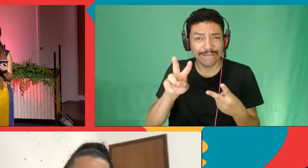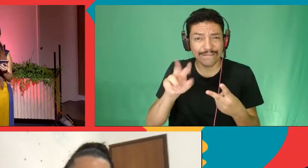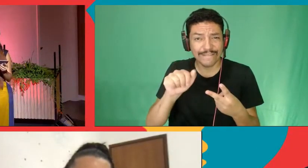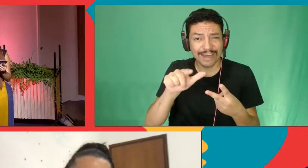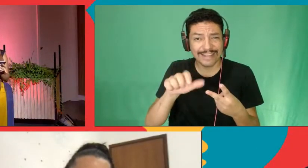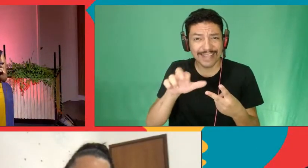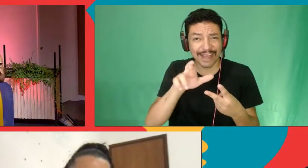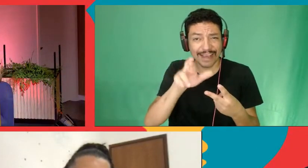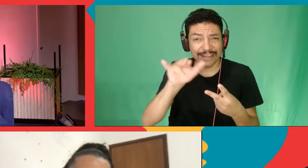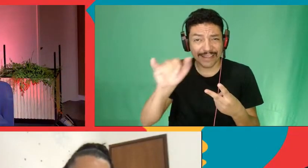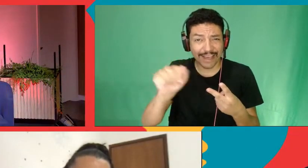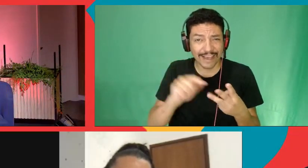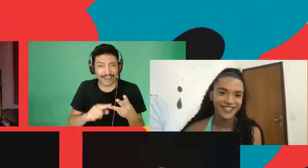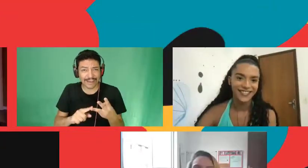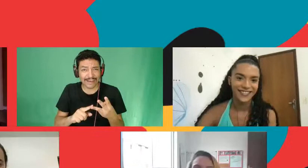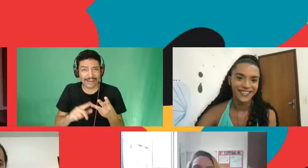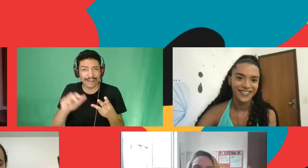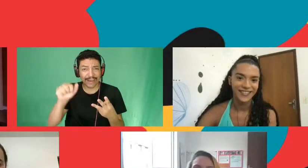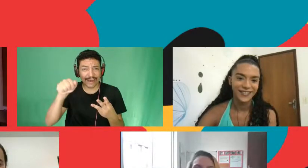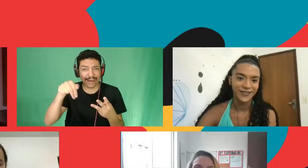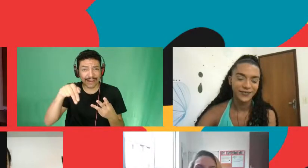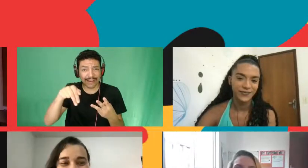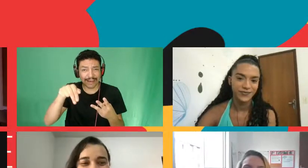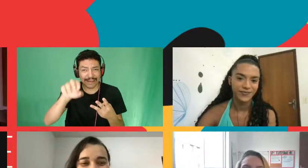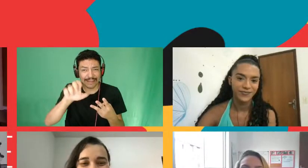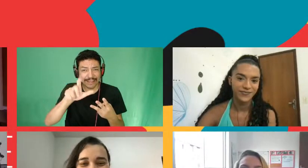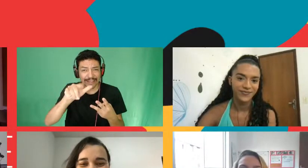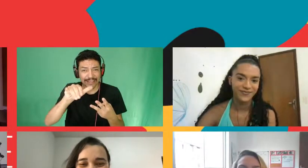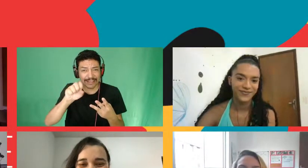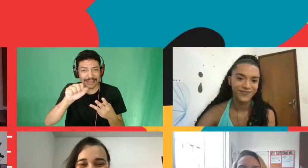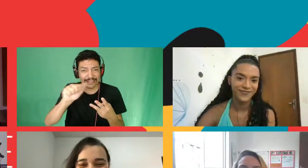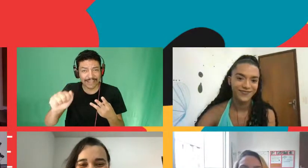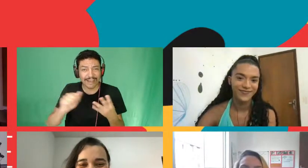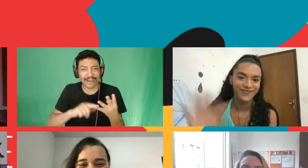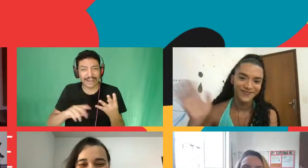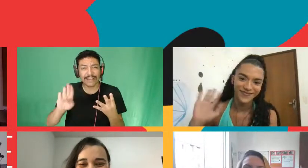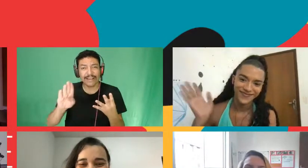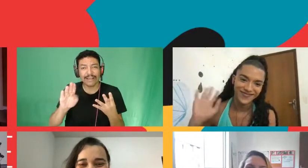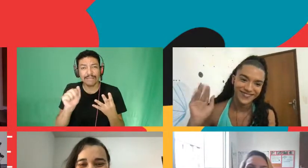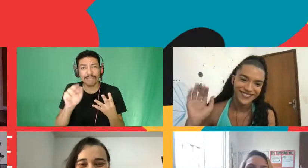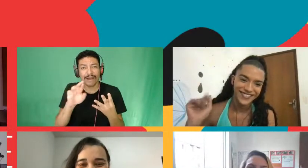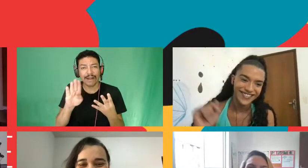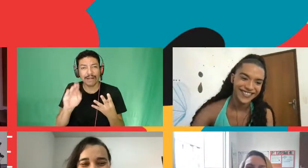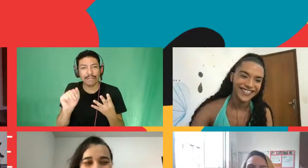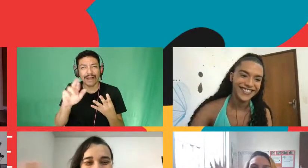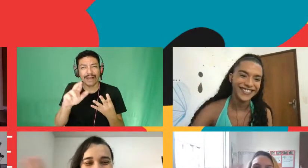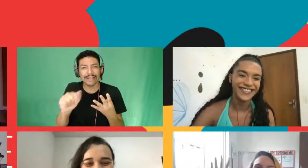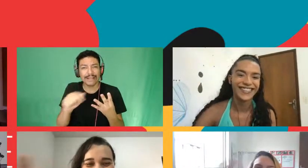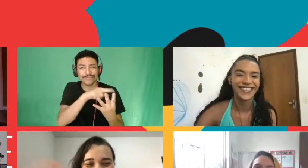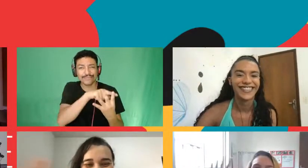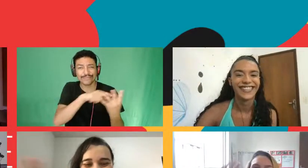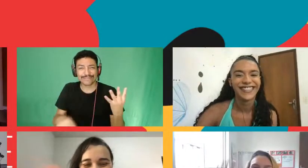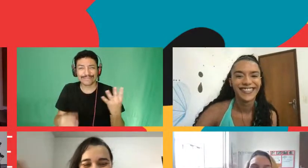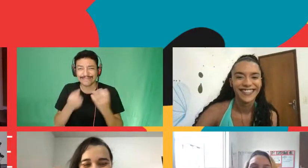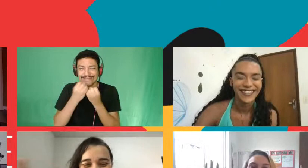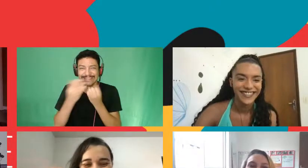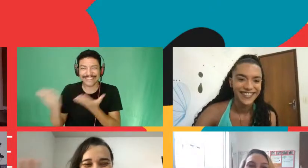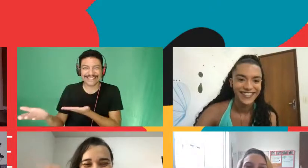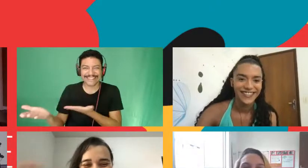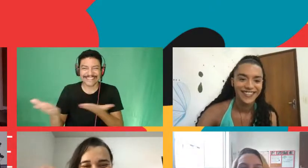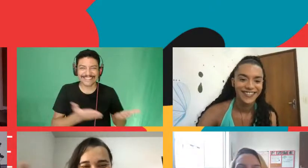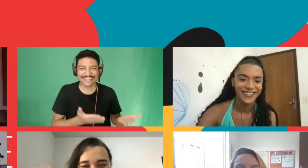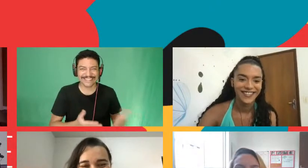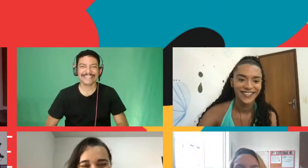Silva, Ana Elisa e Bárbara Aguilar. Sejam todas muito